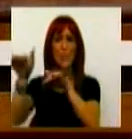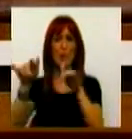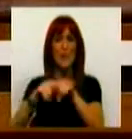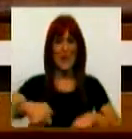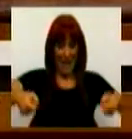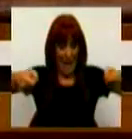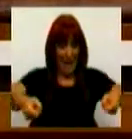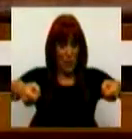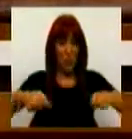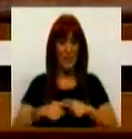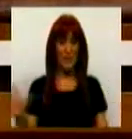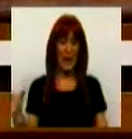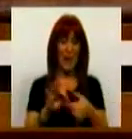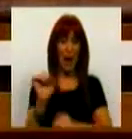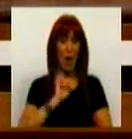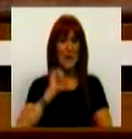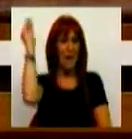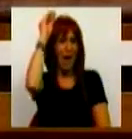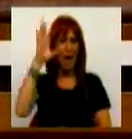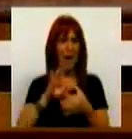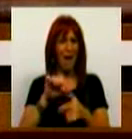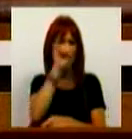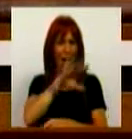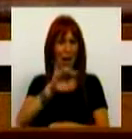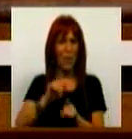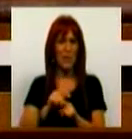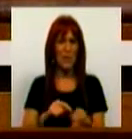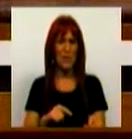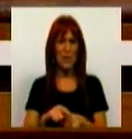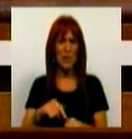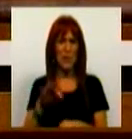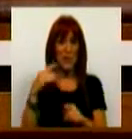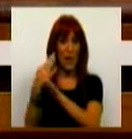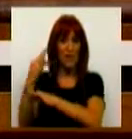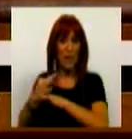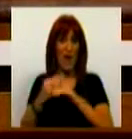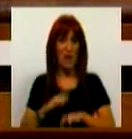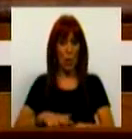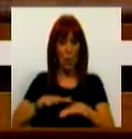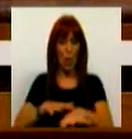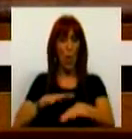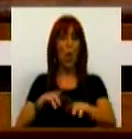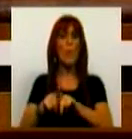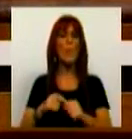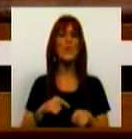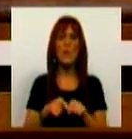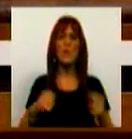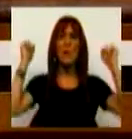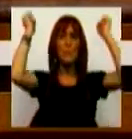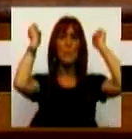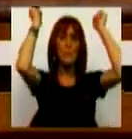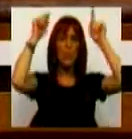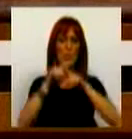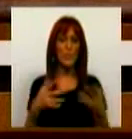cestaria tinha a ver com a nossa ruralidade, com as feiras, as festas e romarias, com os canastos para o